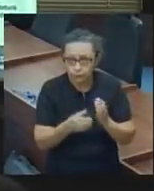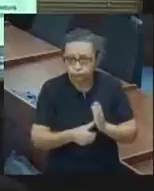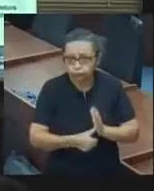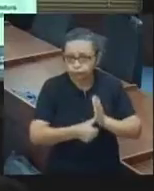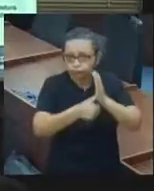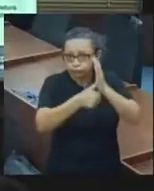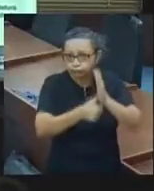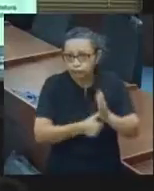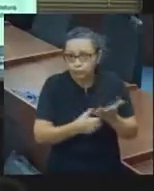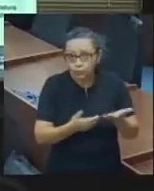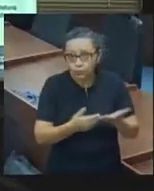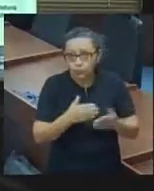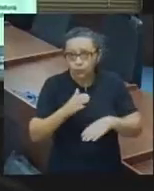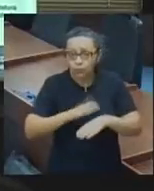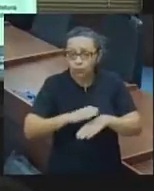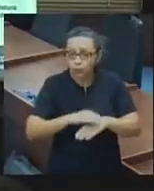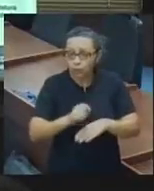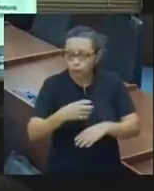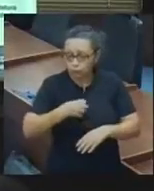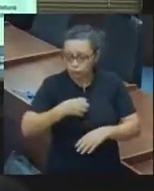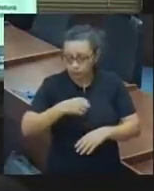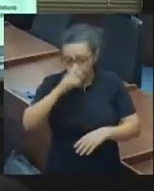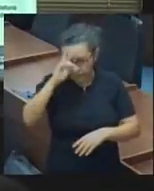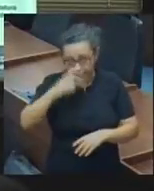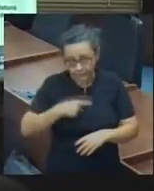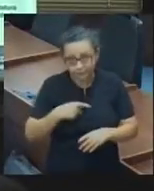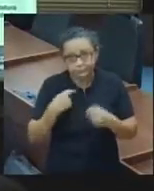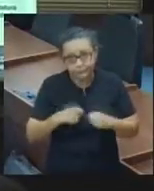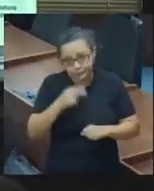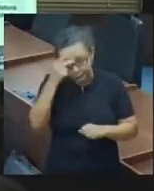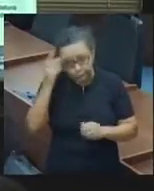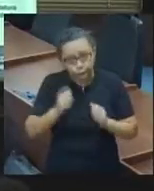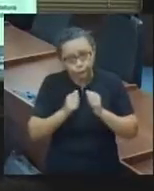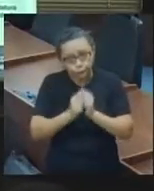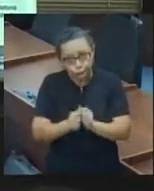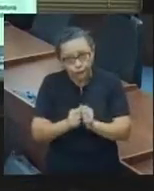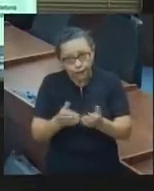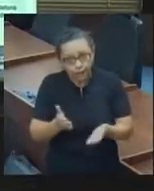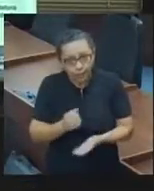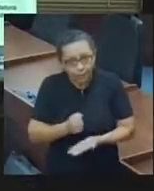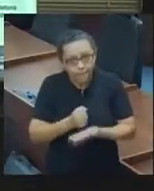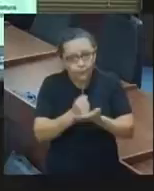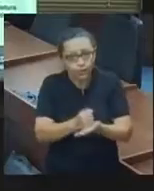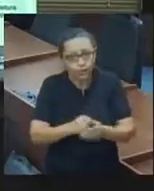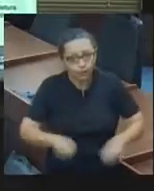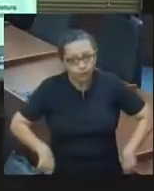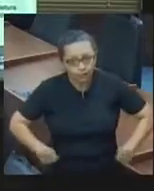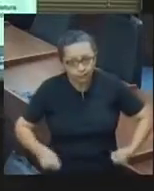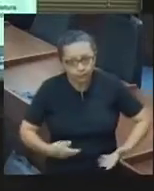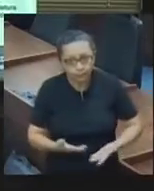ele precisa de uma pessoa que vai levar a cadeira é